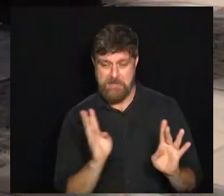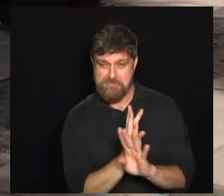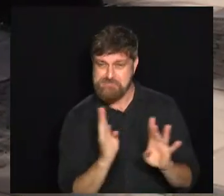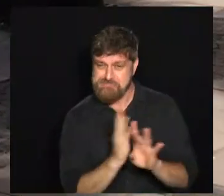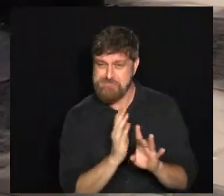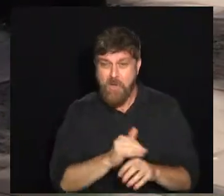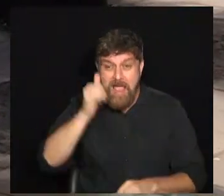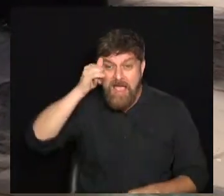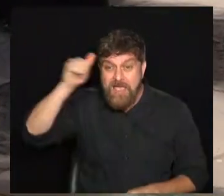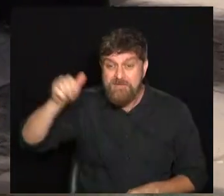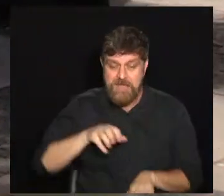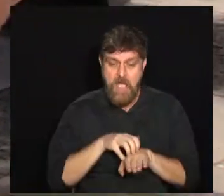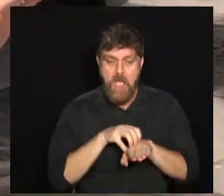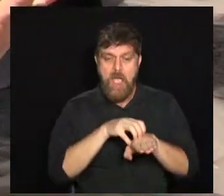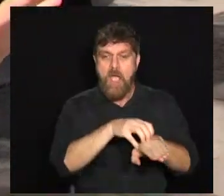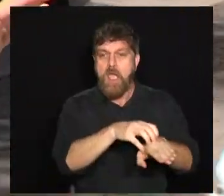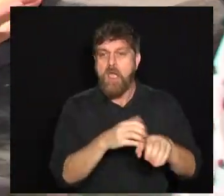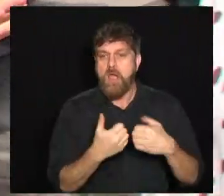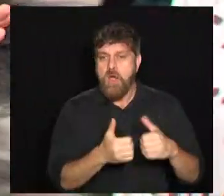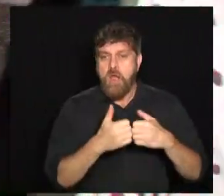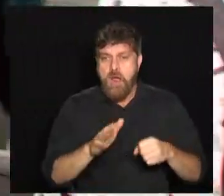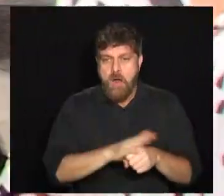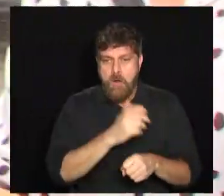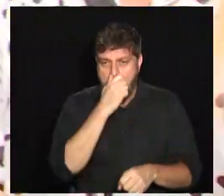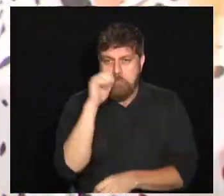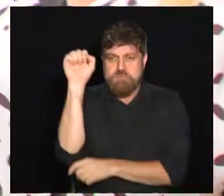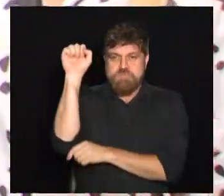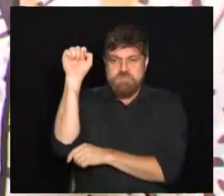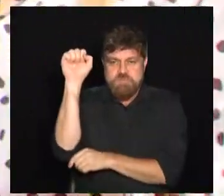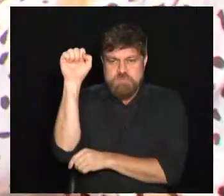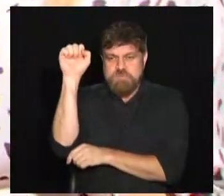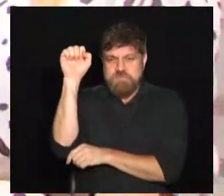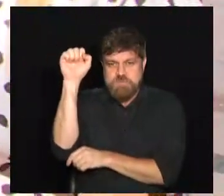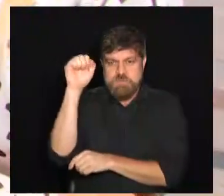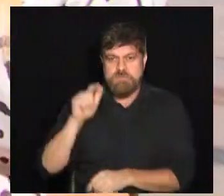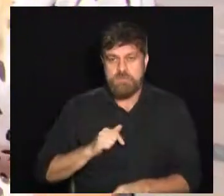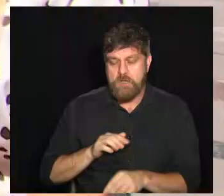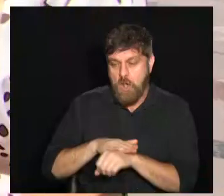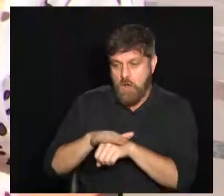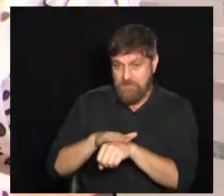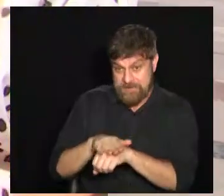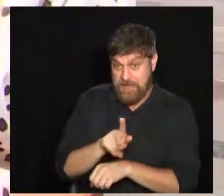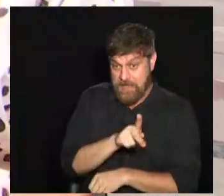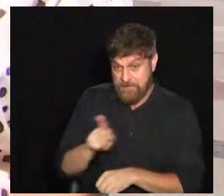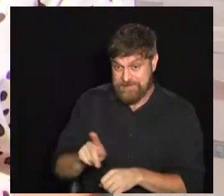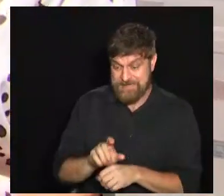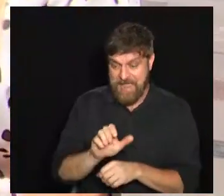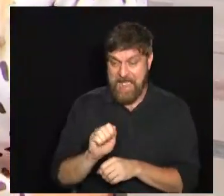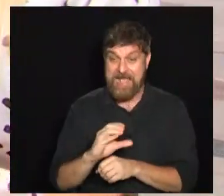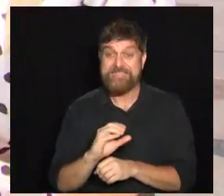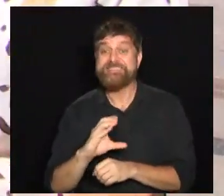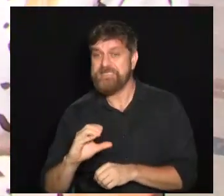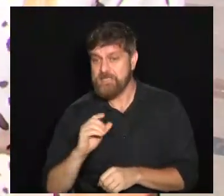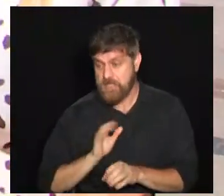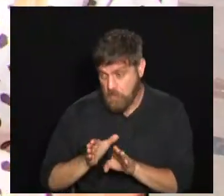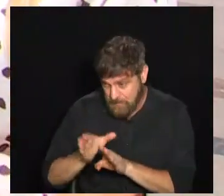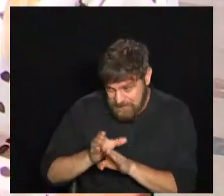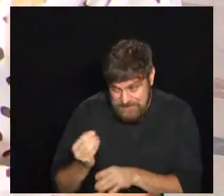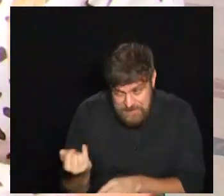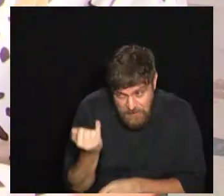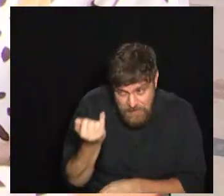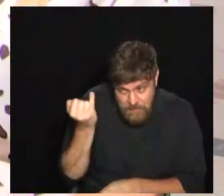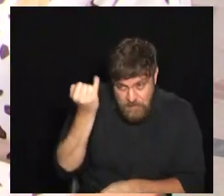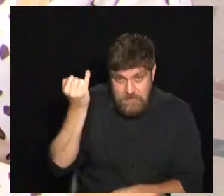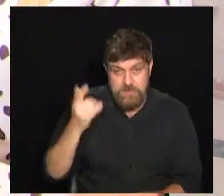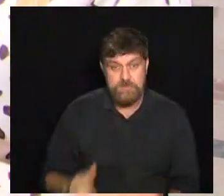nos transportes públicos. Eu vou conversar aqui com a Adriana, que é a presidente da SIC. Essa é uma orientação importante nesse momento que o país